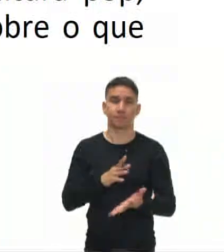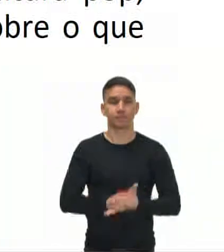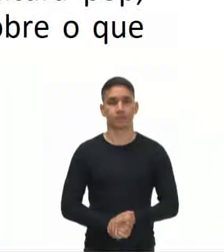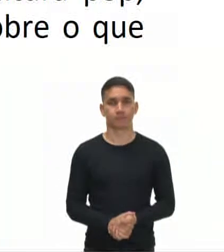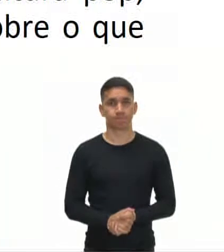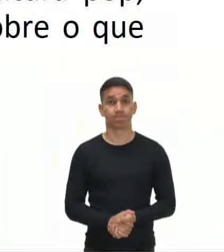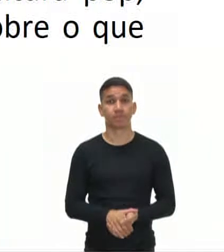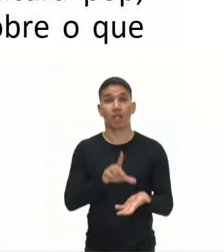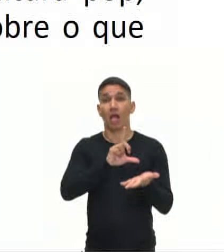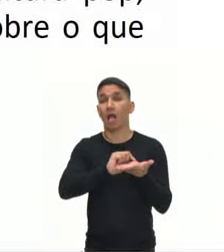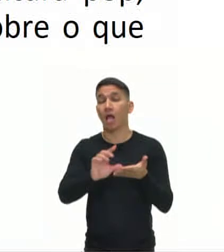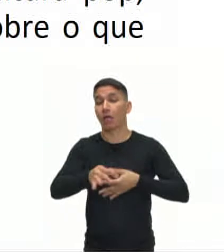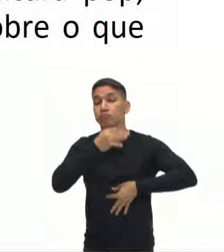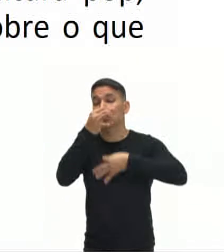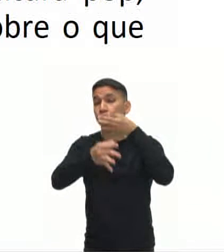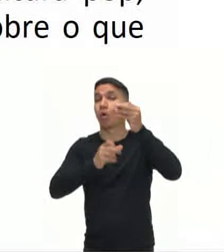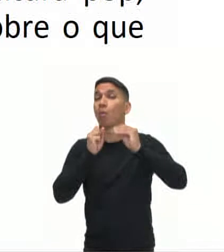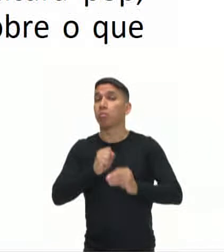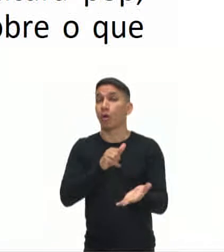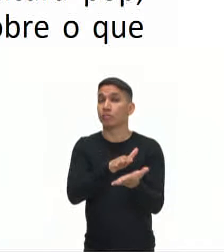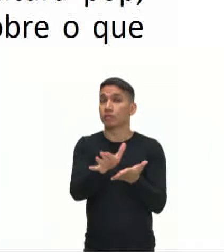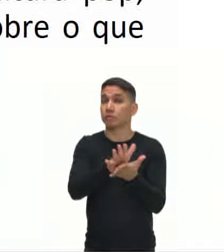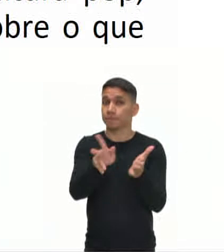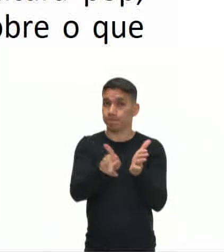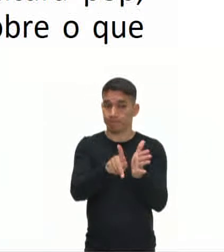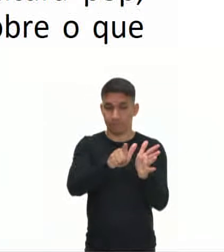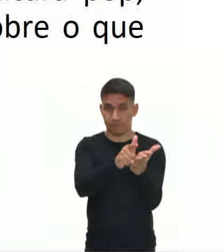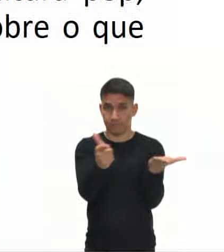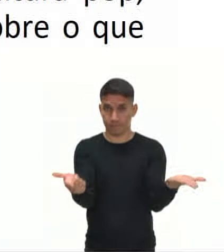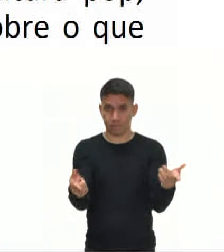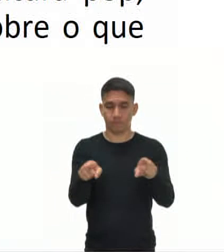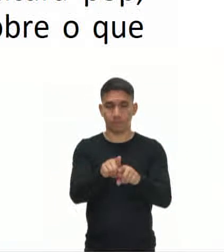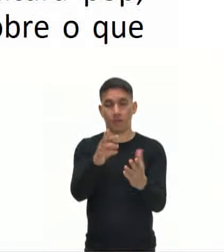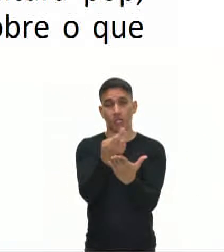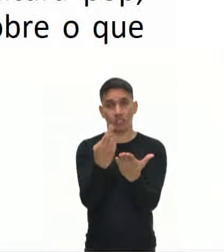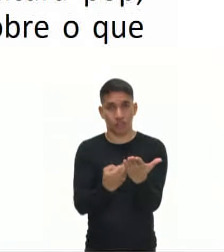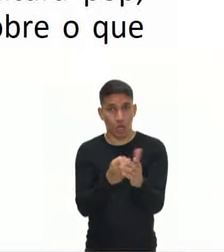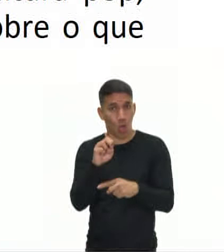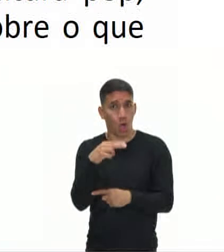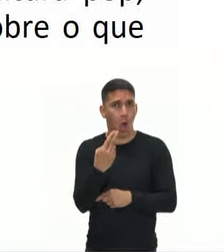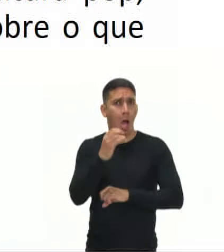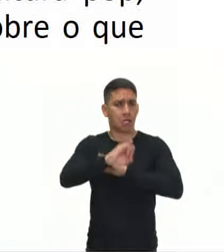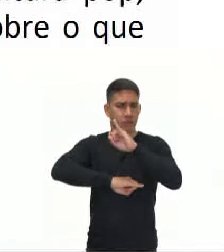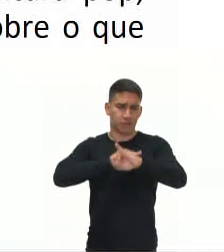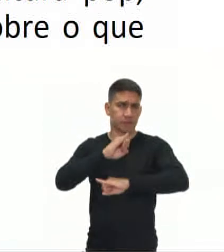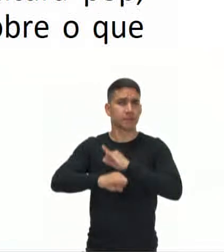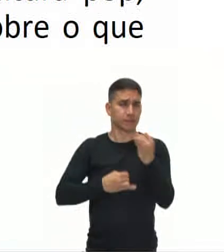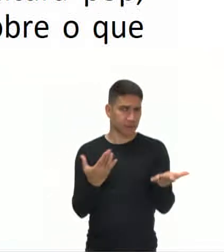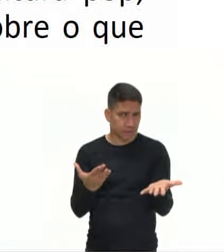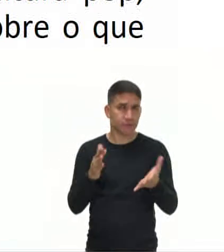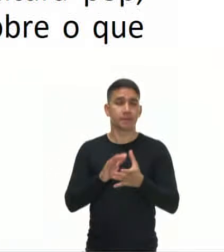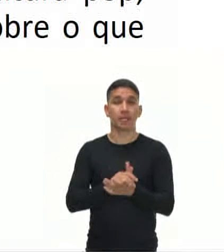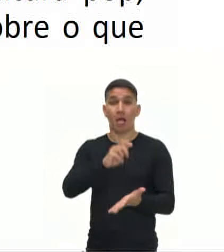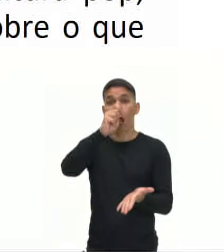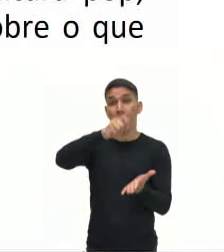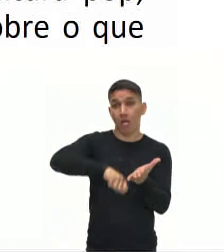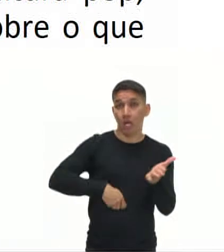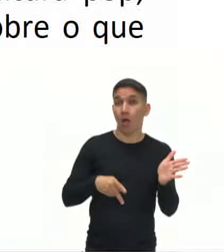O artigo de opinião pode ser publicado em jornais, revistas ou internet e é assinado por